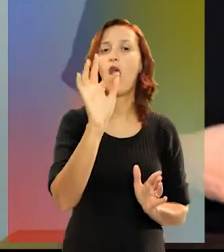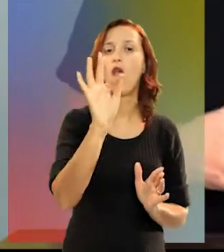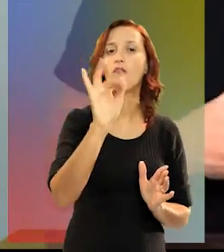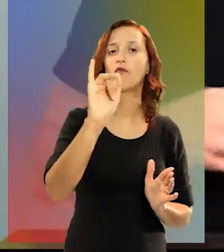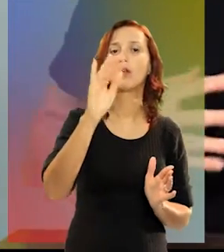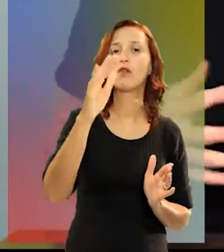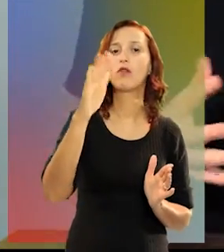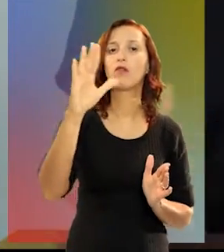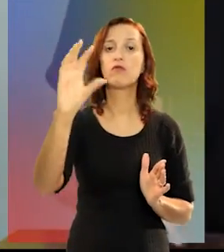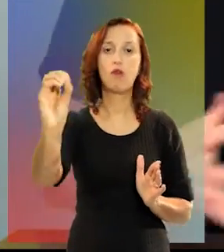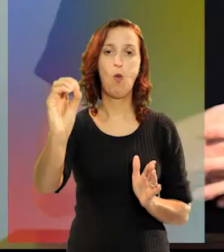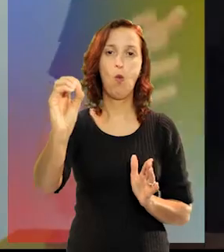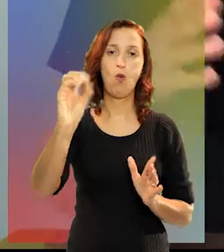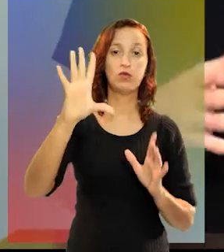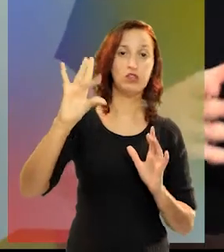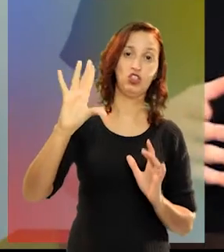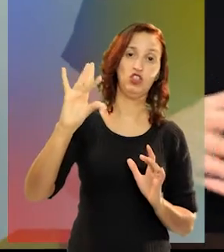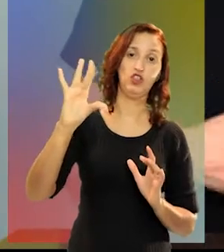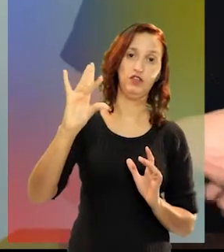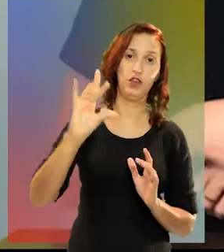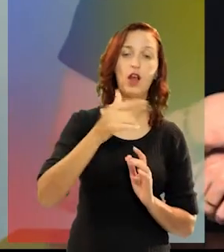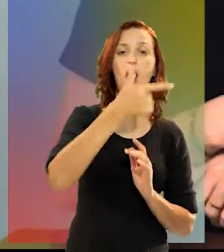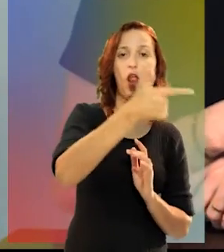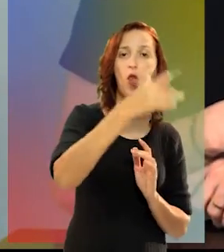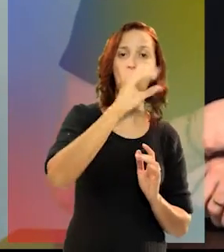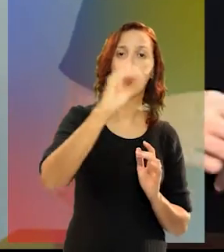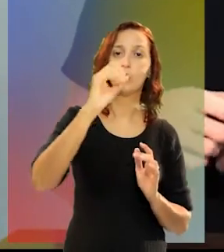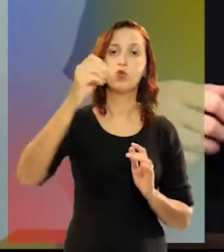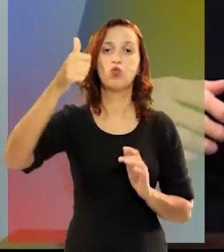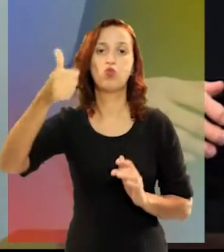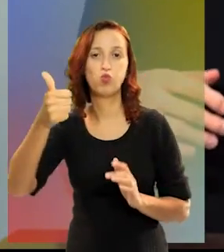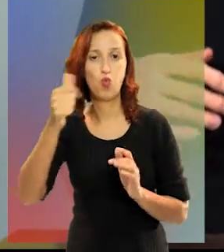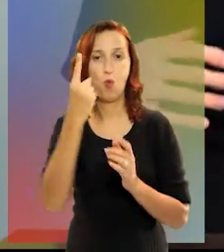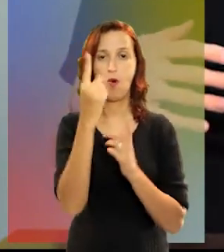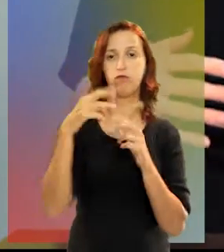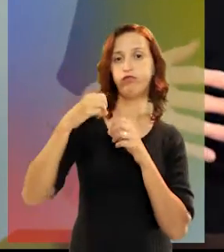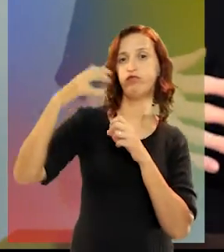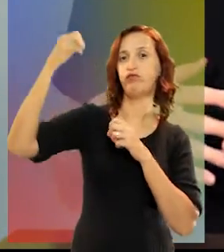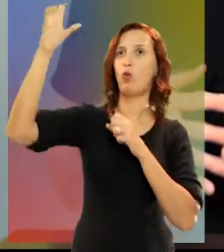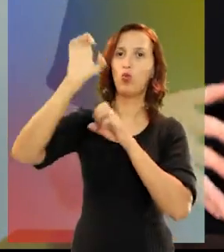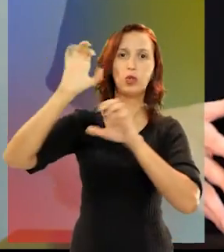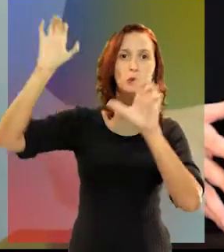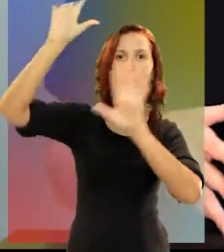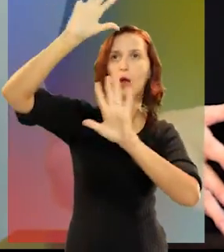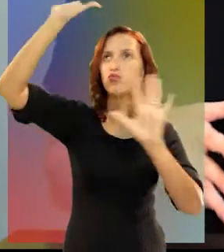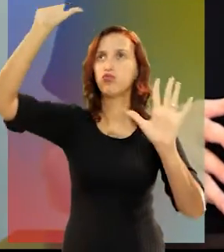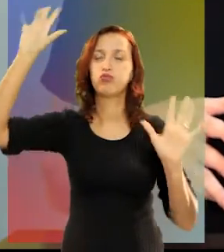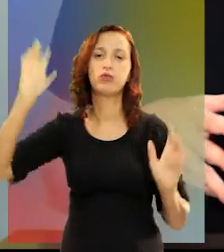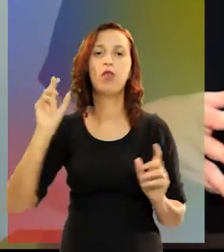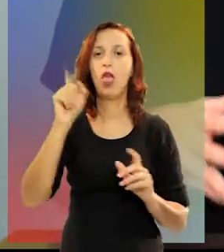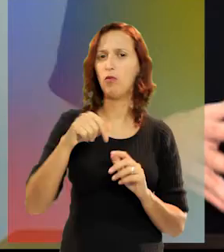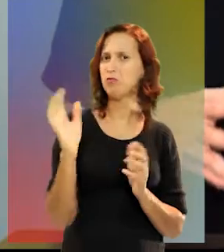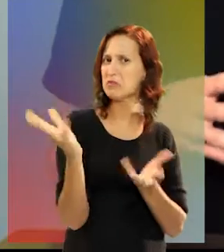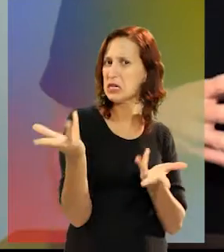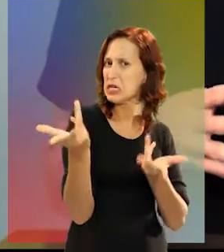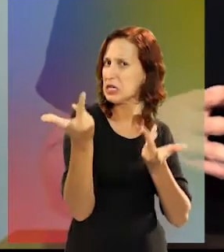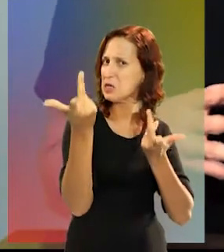científica praticamente na mão do Stanley Kubrick, que foi com 2001, Uma Odisseia no Espaço, e é um filme absolutamente maravilhoso, assim, e é um